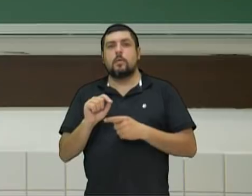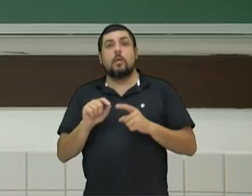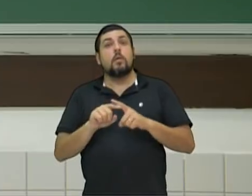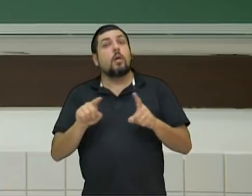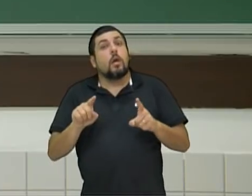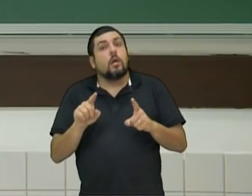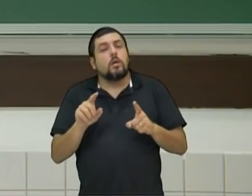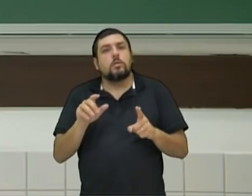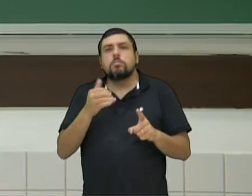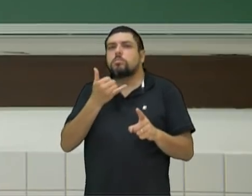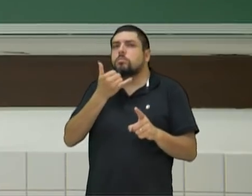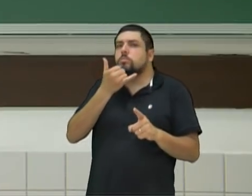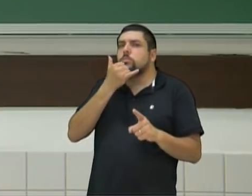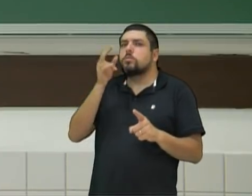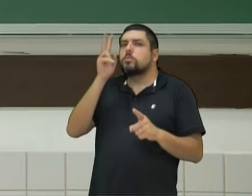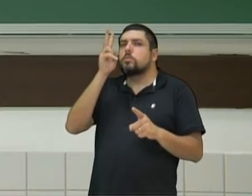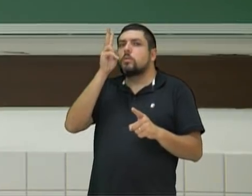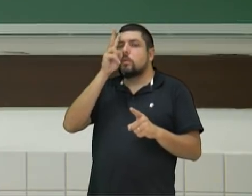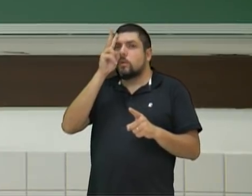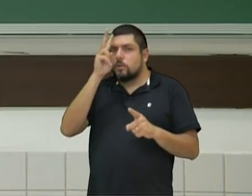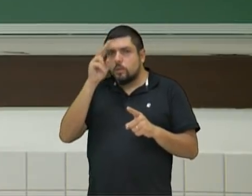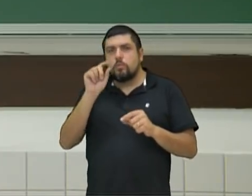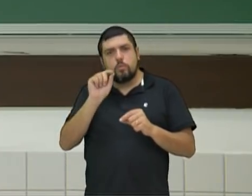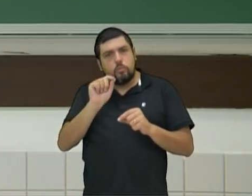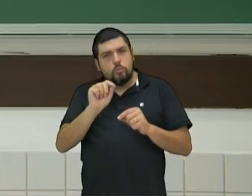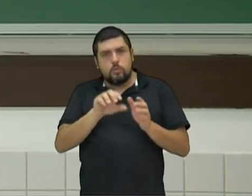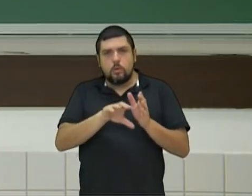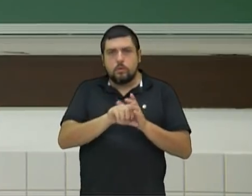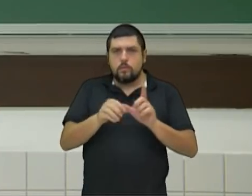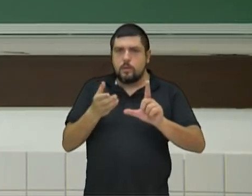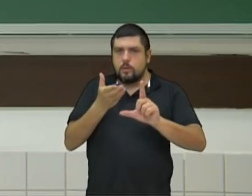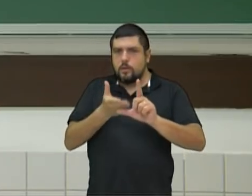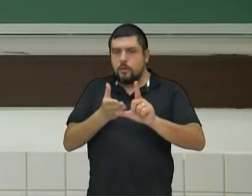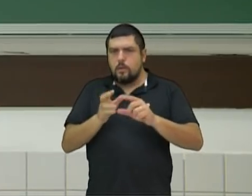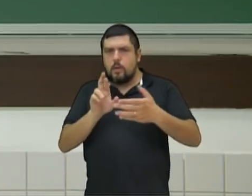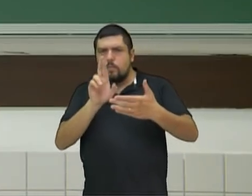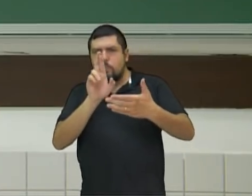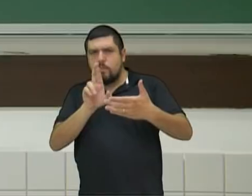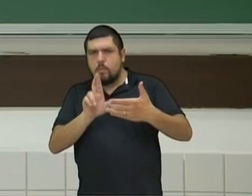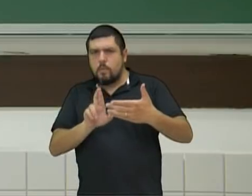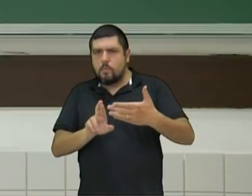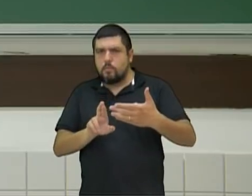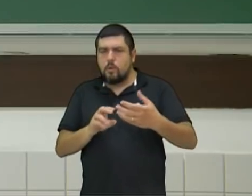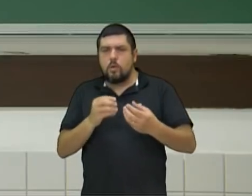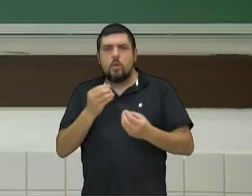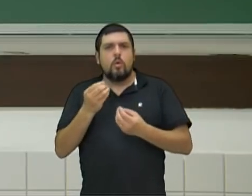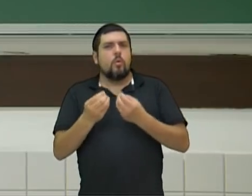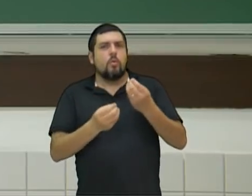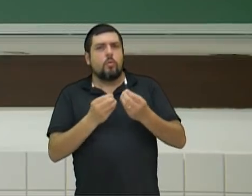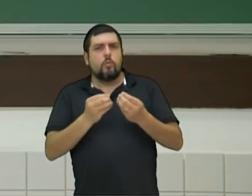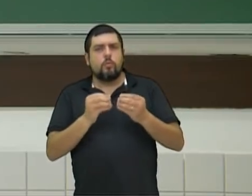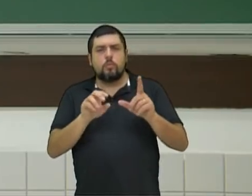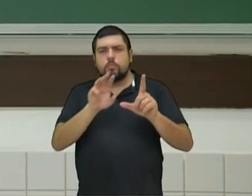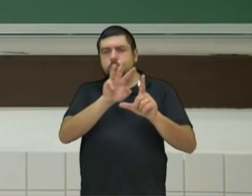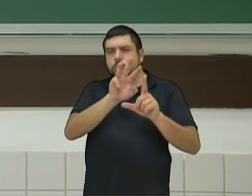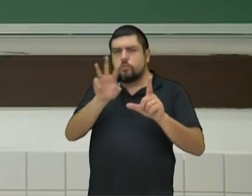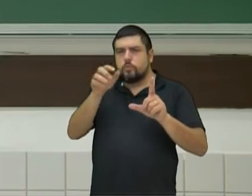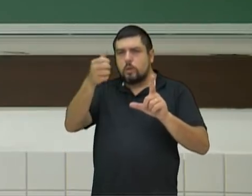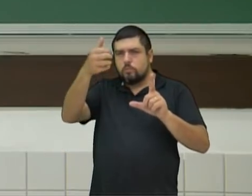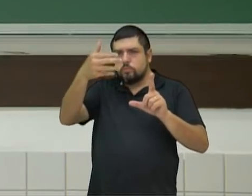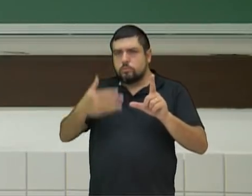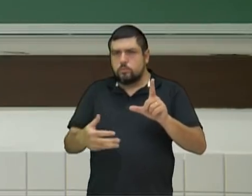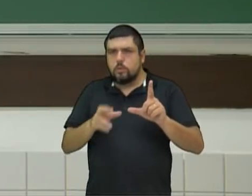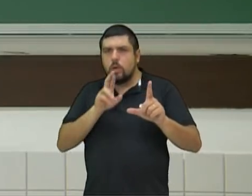vai esquecer. Vocês têm que responder lá a chamadinha, garantir sua presença. Como que responde? Respondendo os formulários, lá no